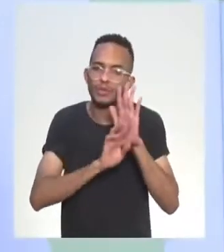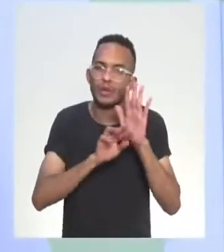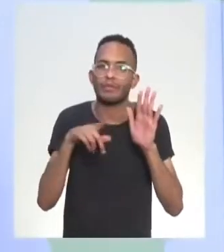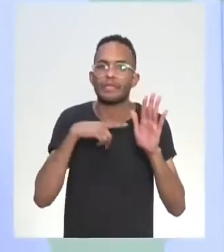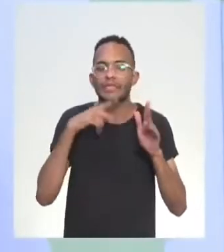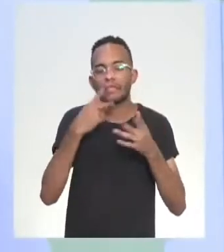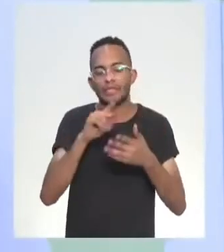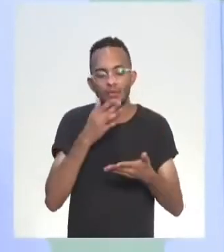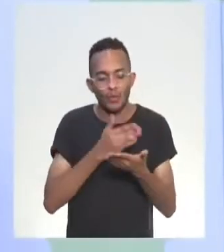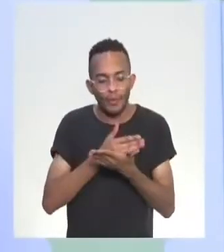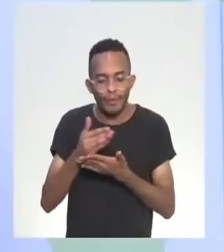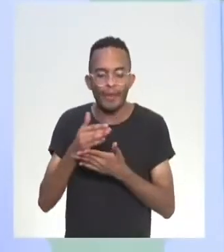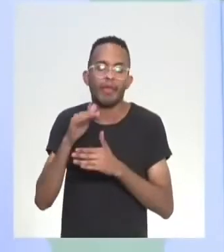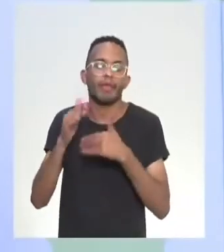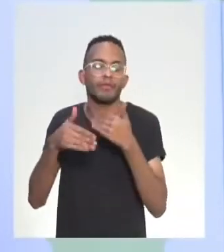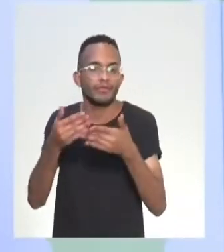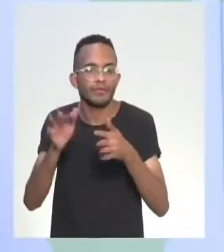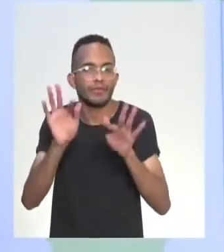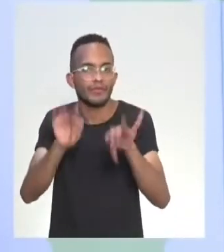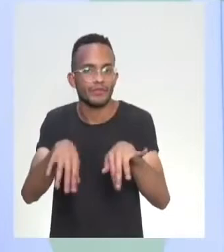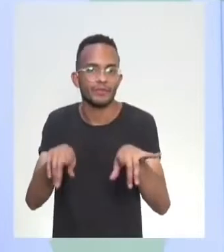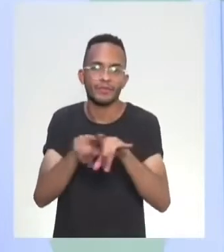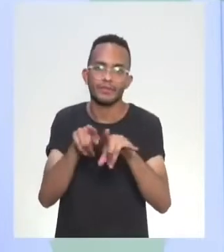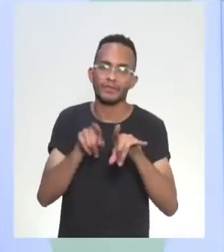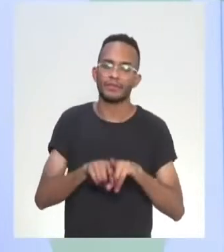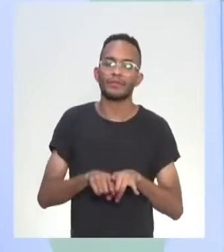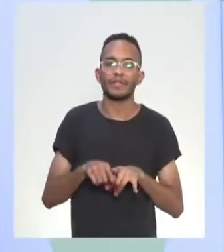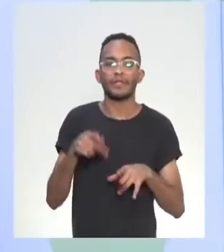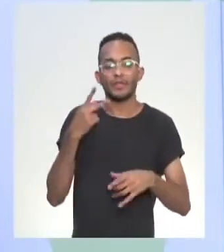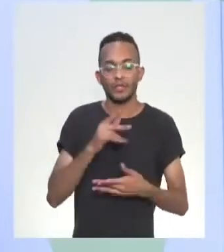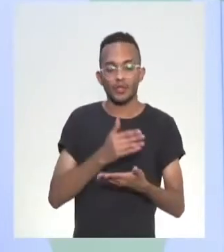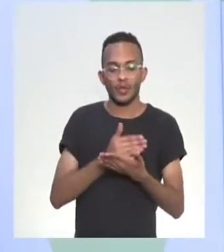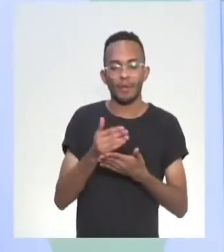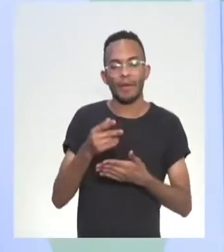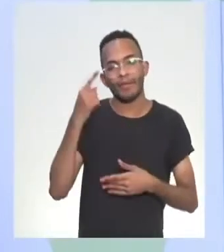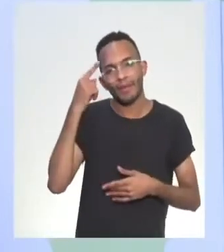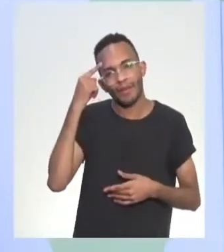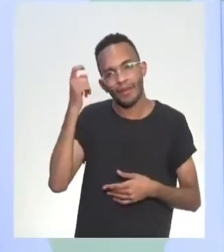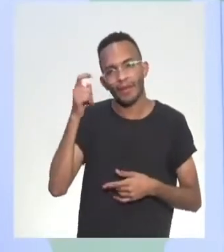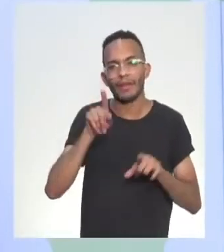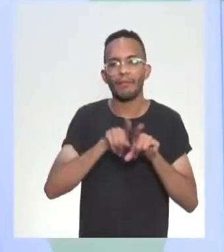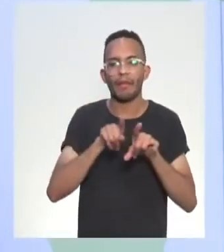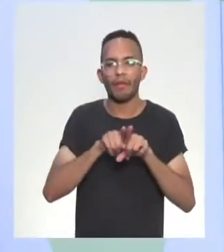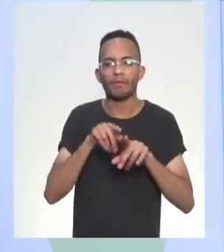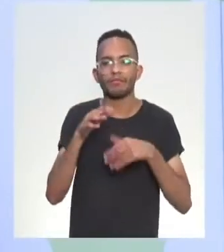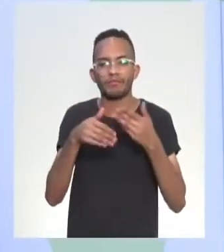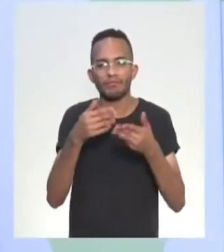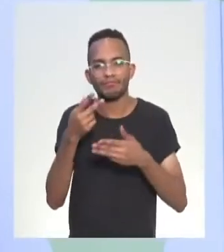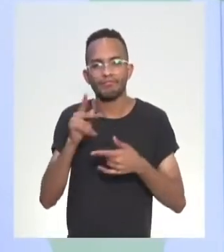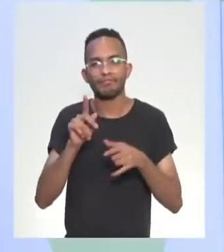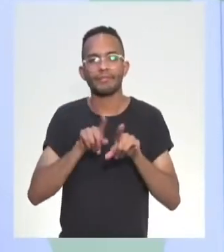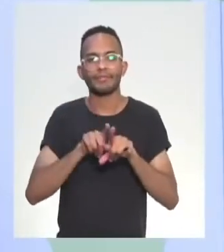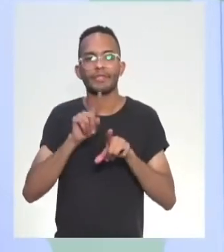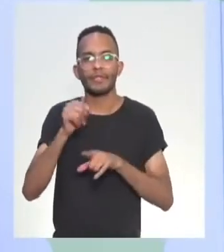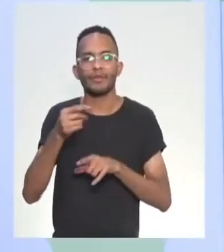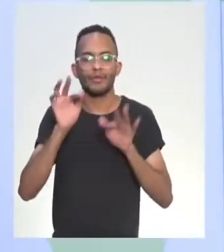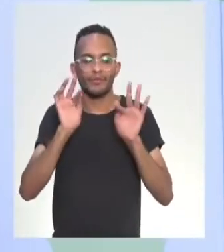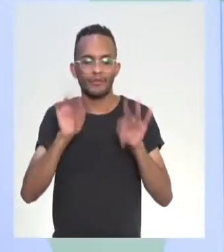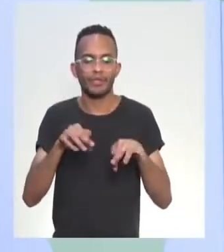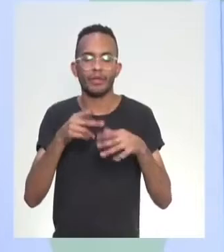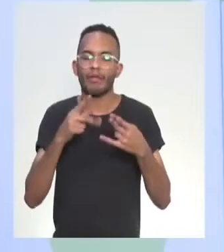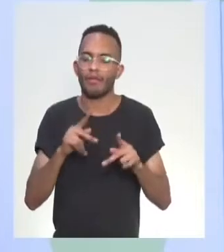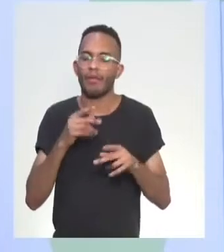essa questão de introdução, desenvolvimento e conclusão, que é exatamente isso. Você começa com a ideia, desenvolve ela e depois termina concluindo,